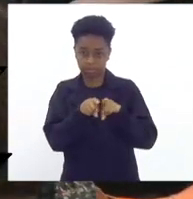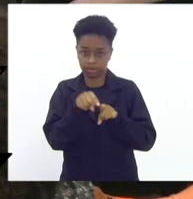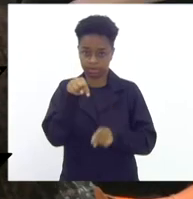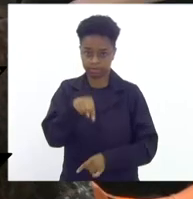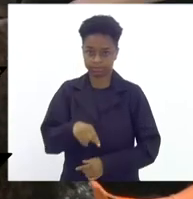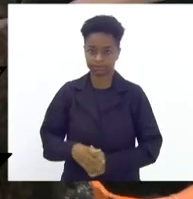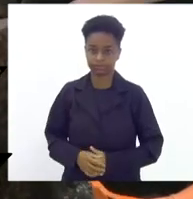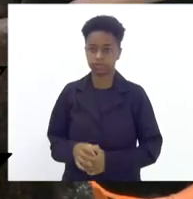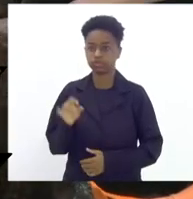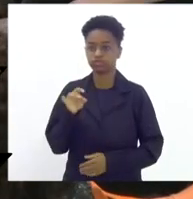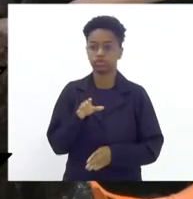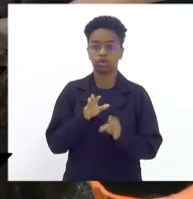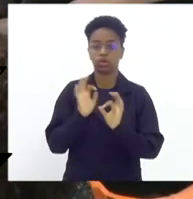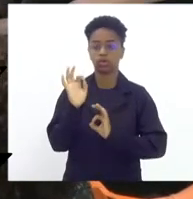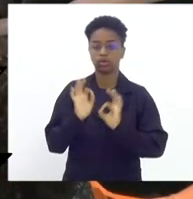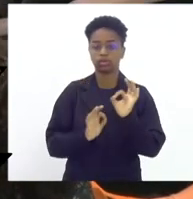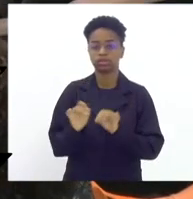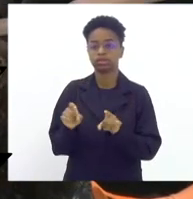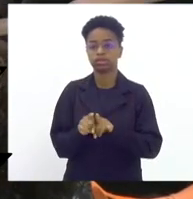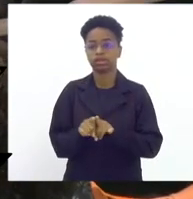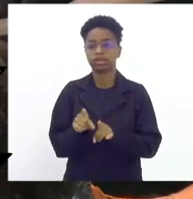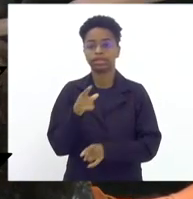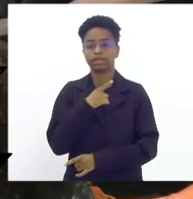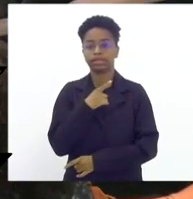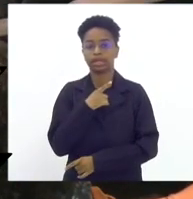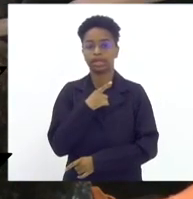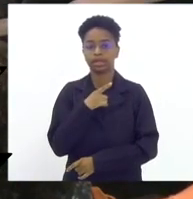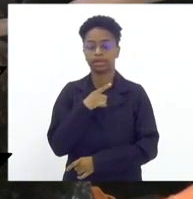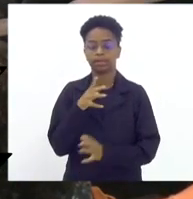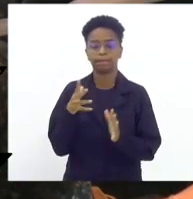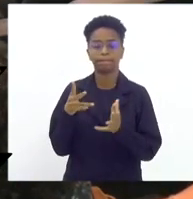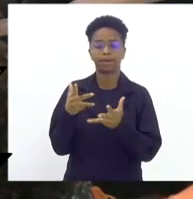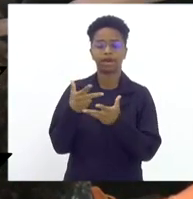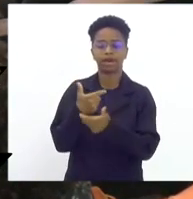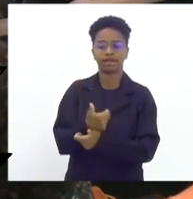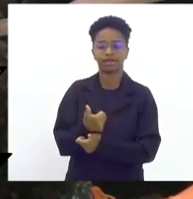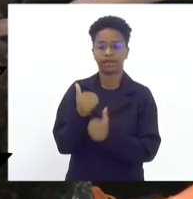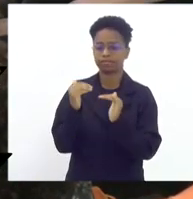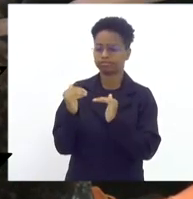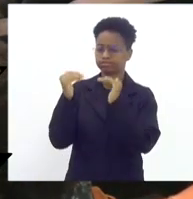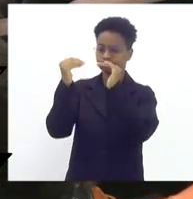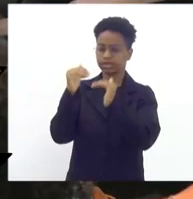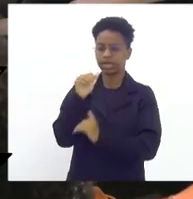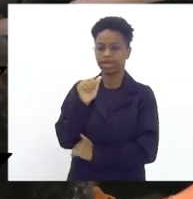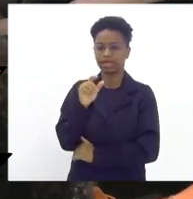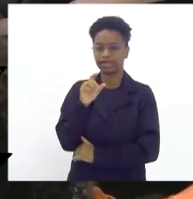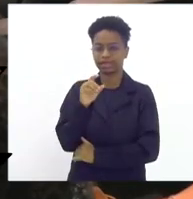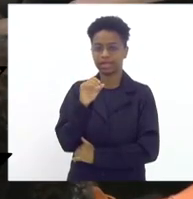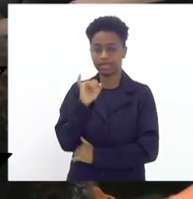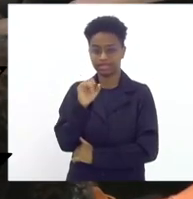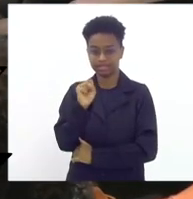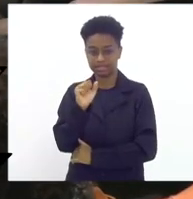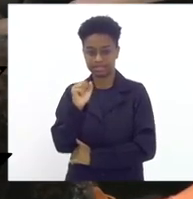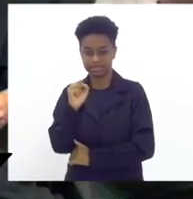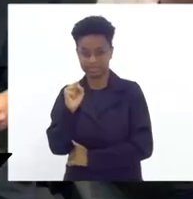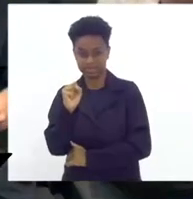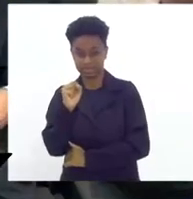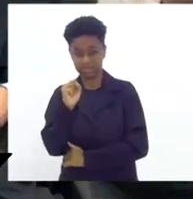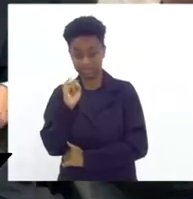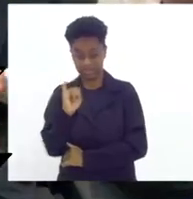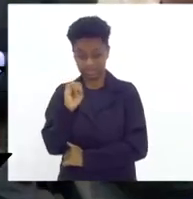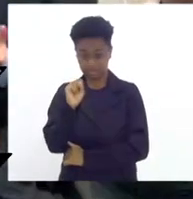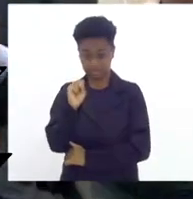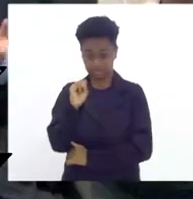para orientar a mesa também temos aqui a nossa maravilhosa Diva Suprema da Isis a frente